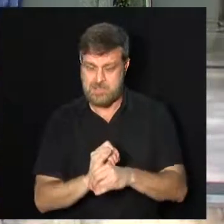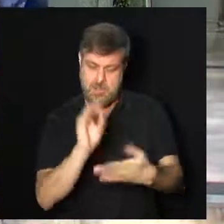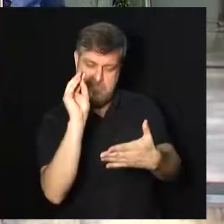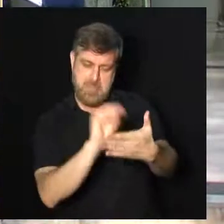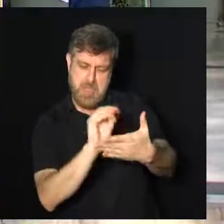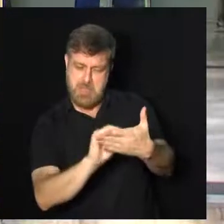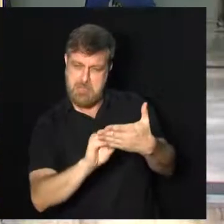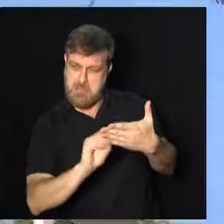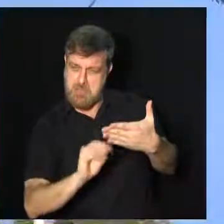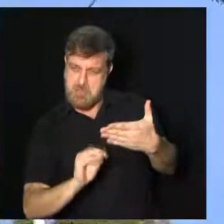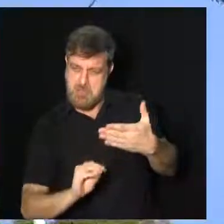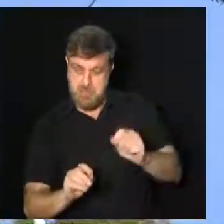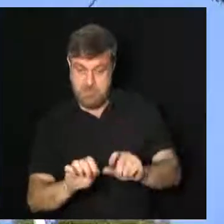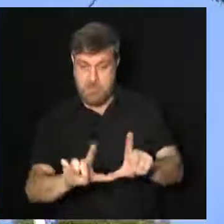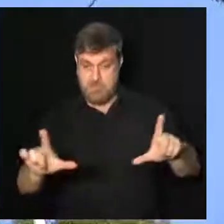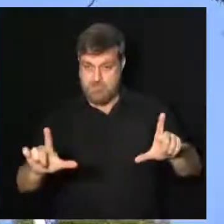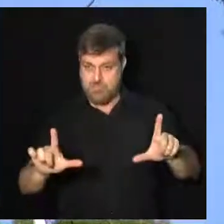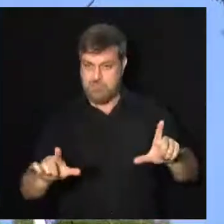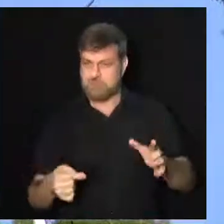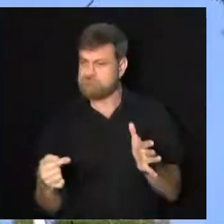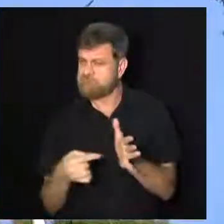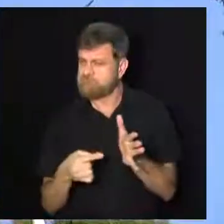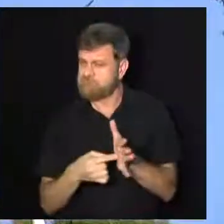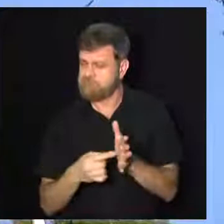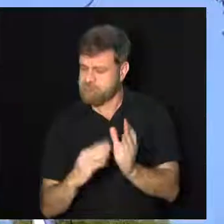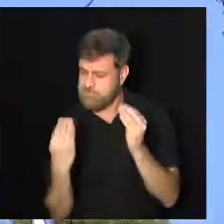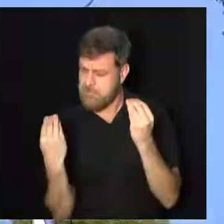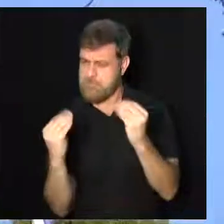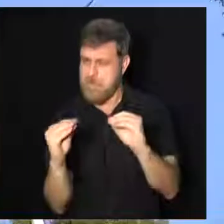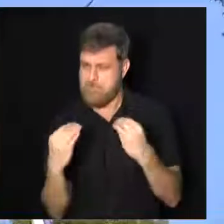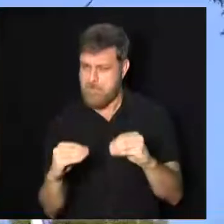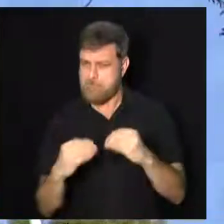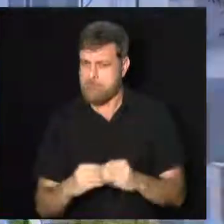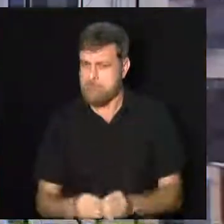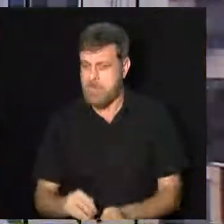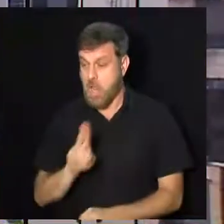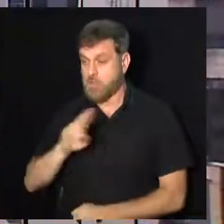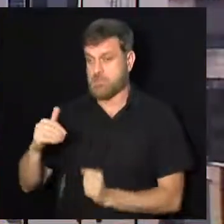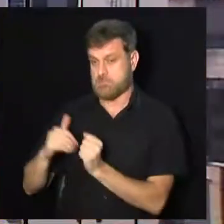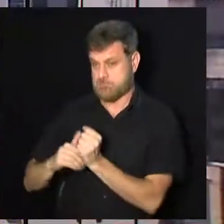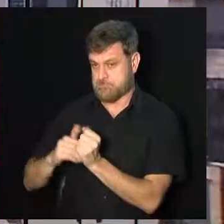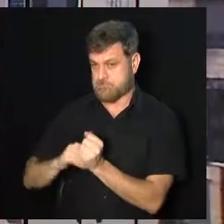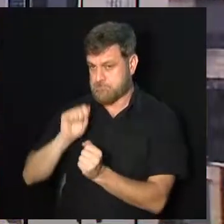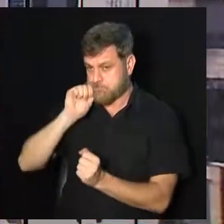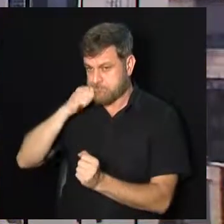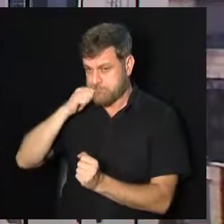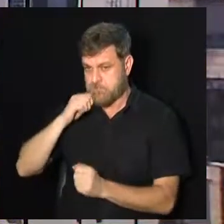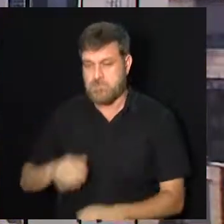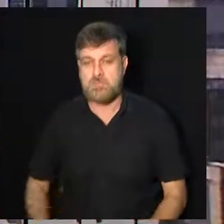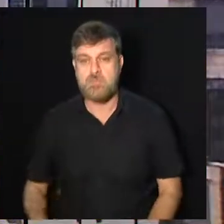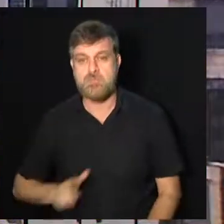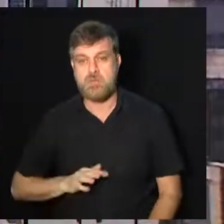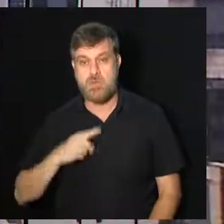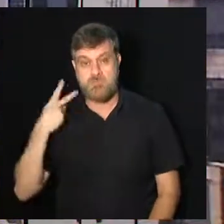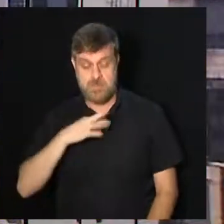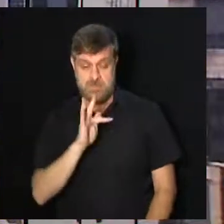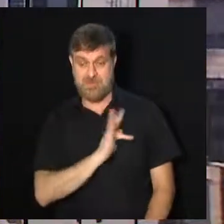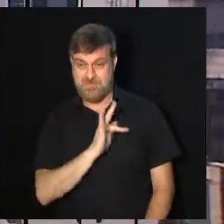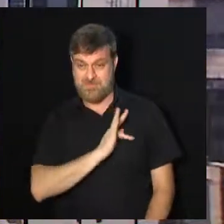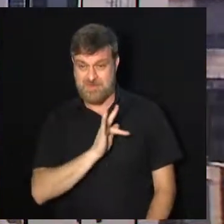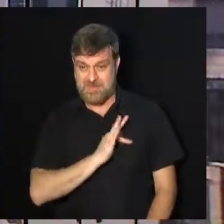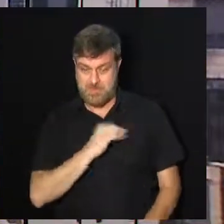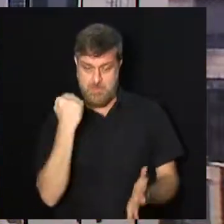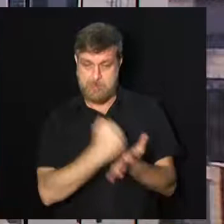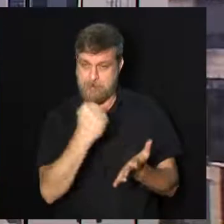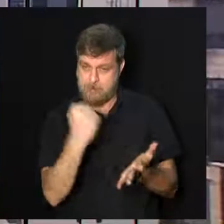que as pessoas possam registrar denúncias, inclusive de forma anônima. O vereador Fernando Mendes protocolou